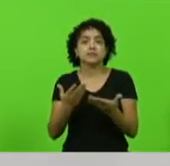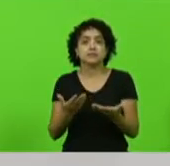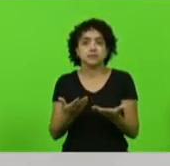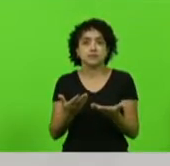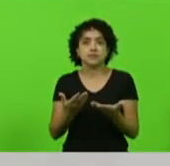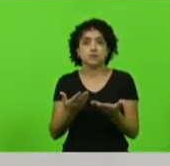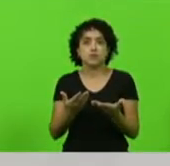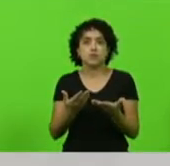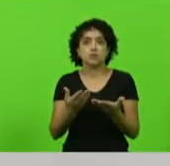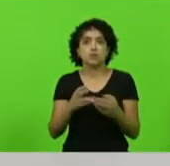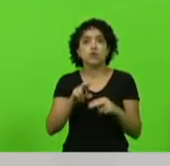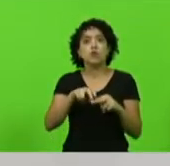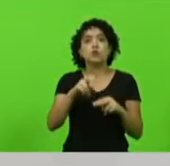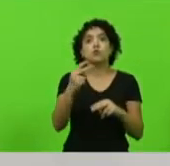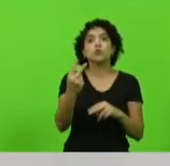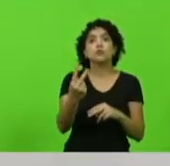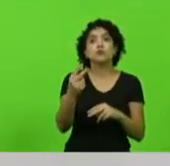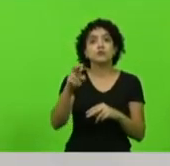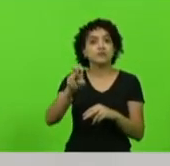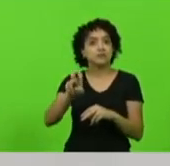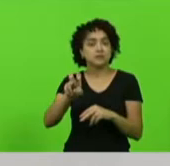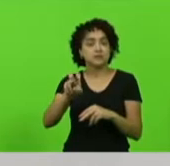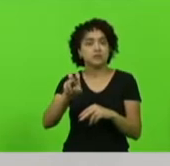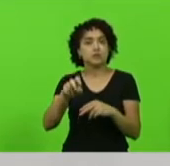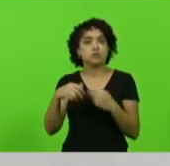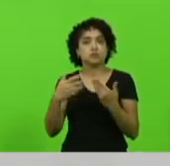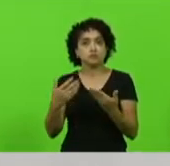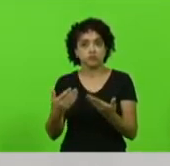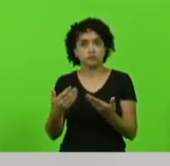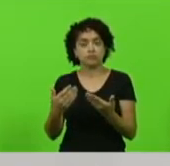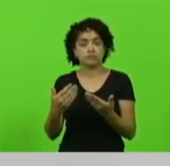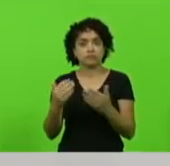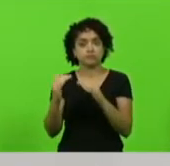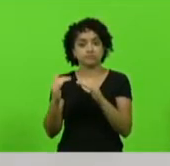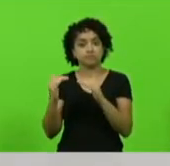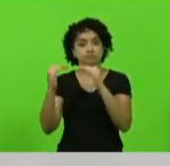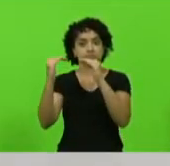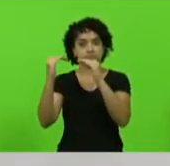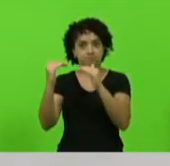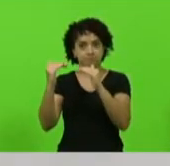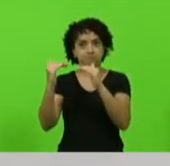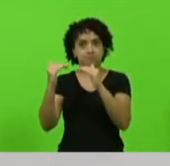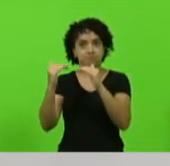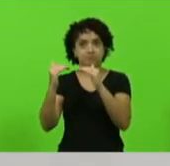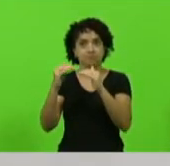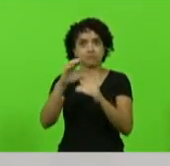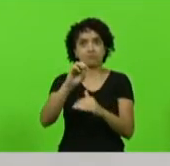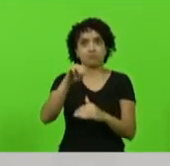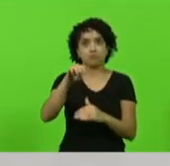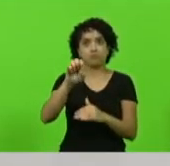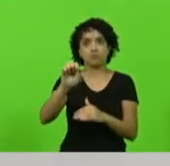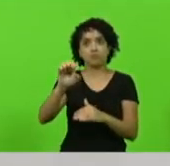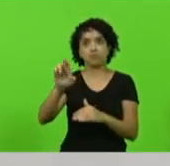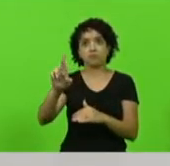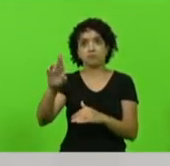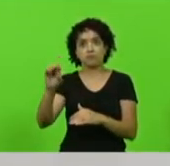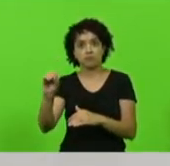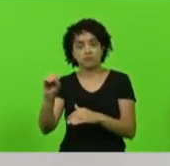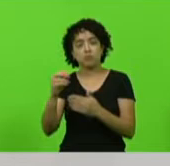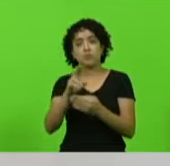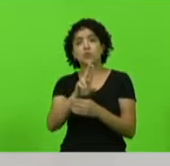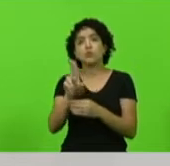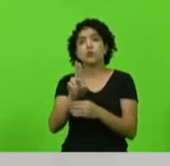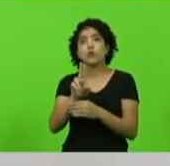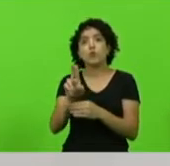a cadeira número 25, cujo patrono foi o acadêmico Homero de Miranda Gomes, que dá o nome